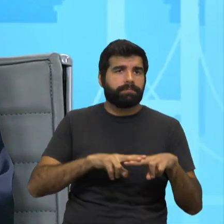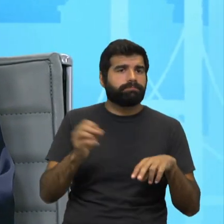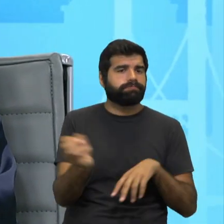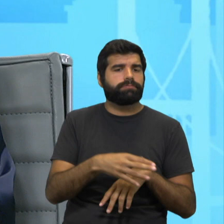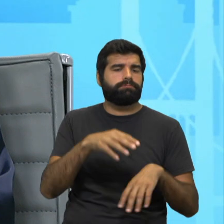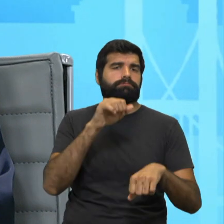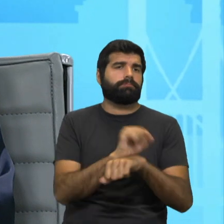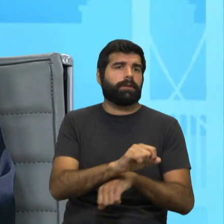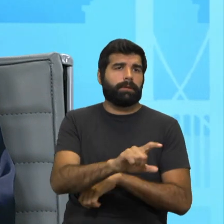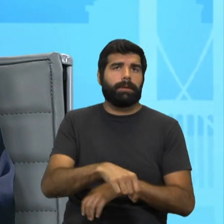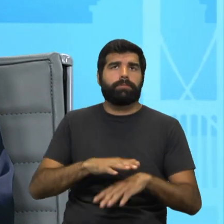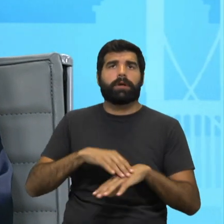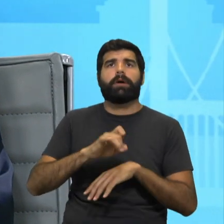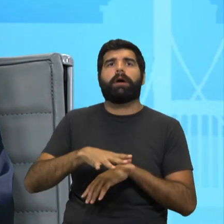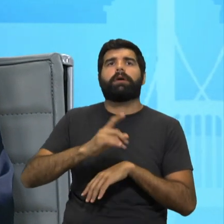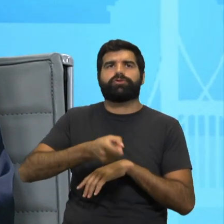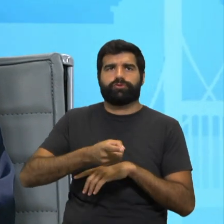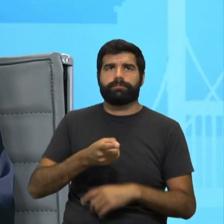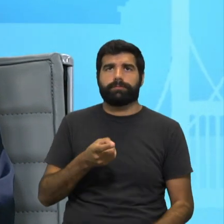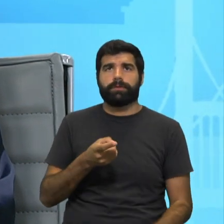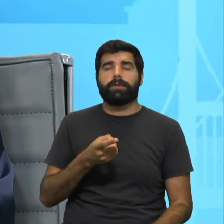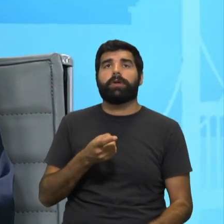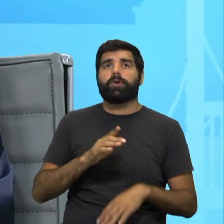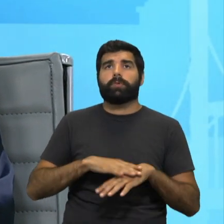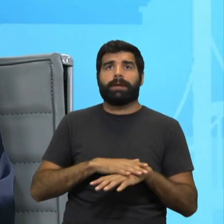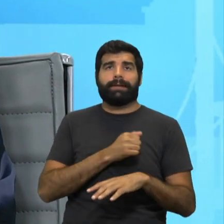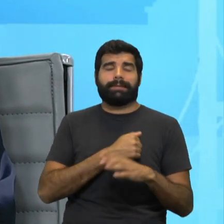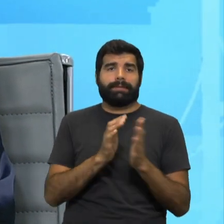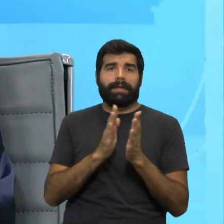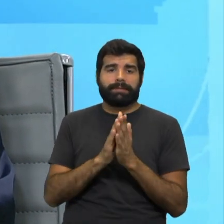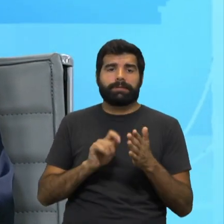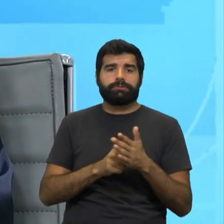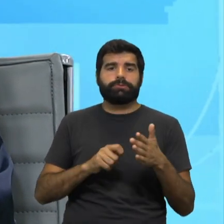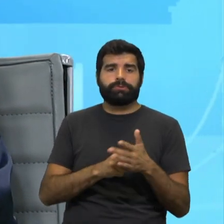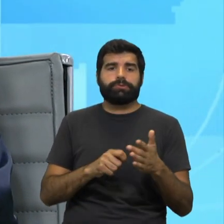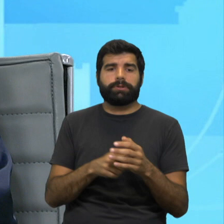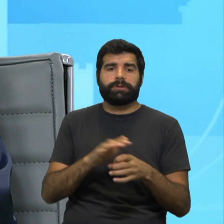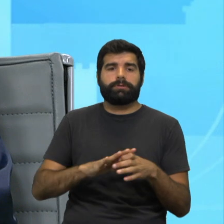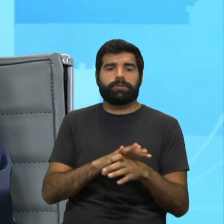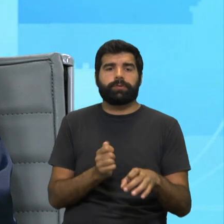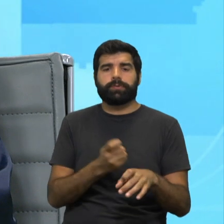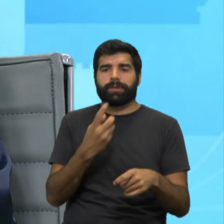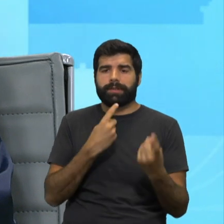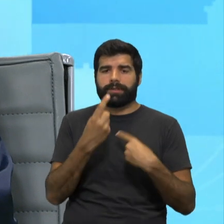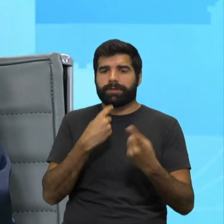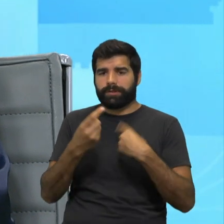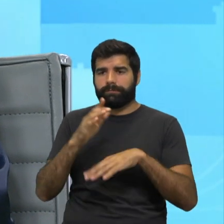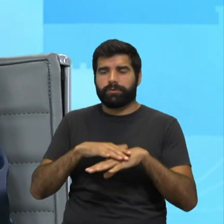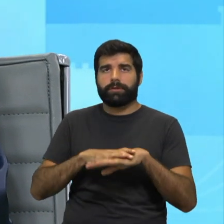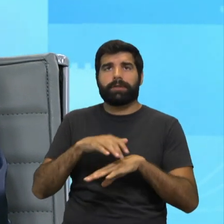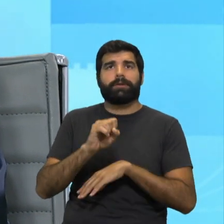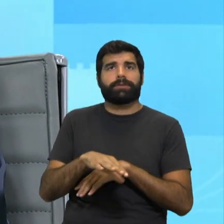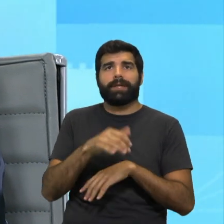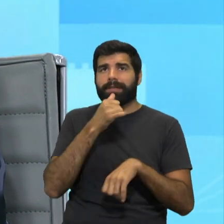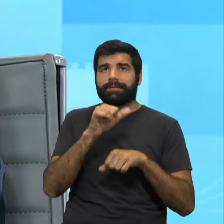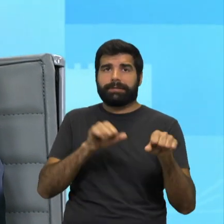por causa da pressão que a Igreja tem feito e denunciado vários casos que o regime de Daniel Ortega